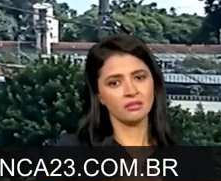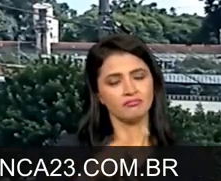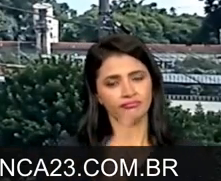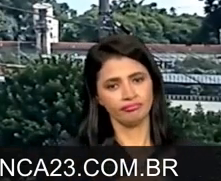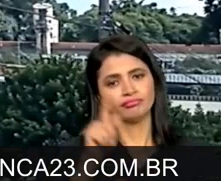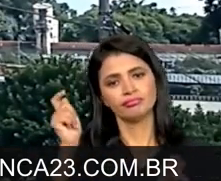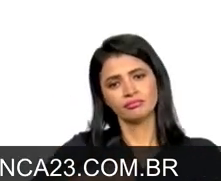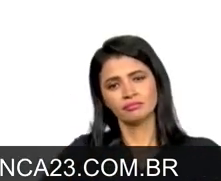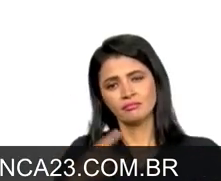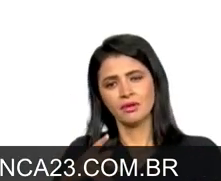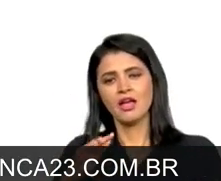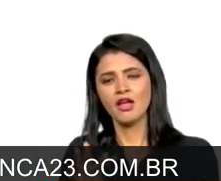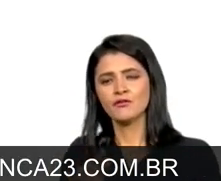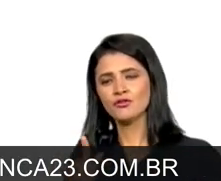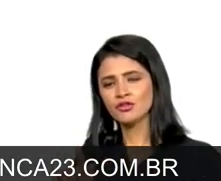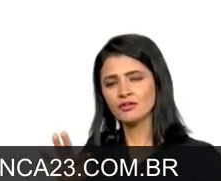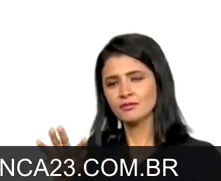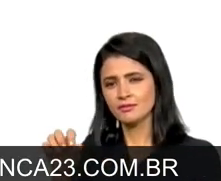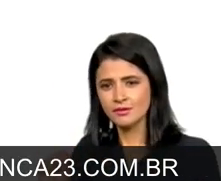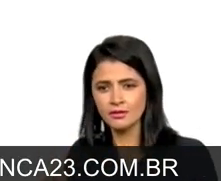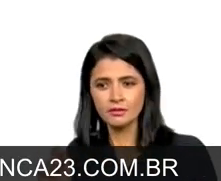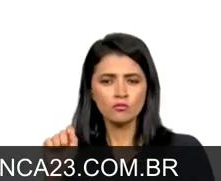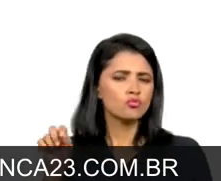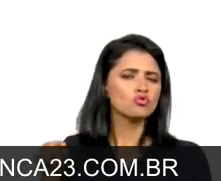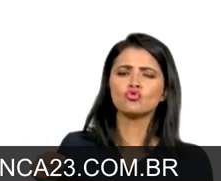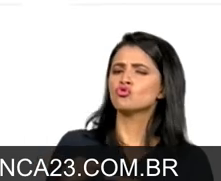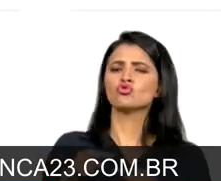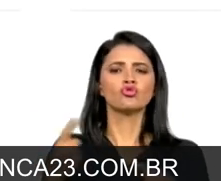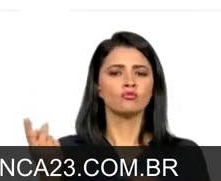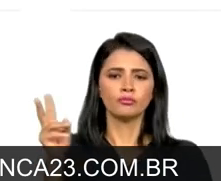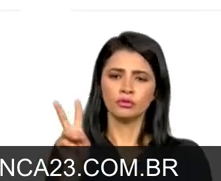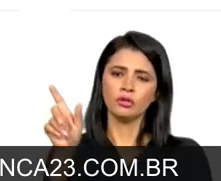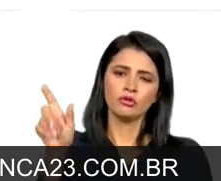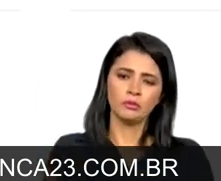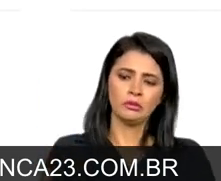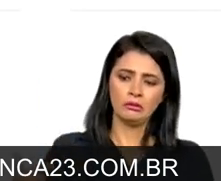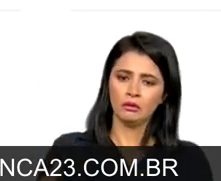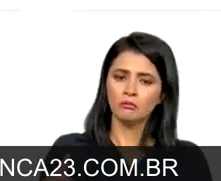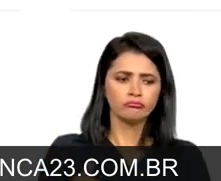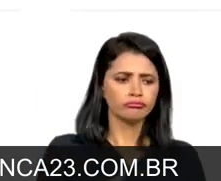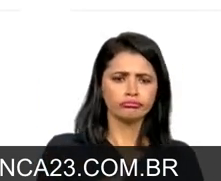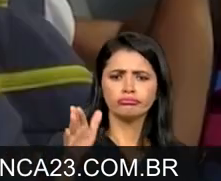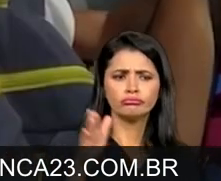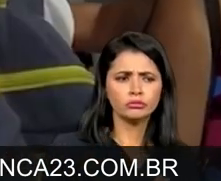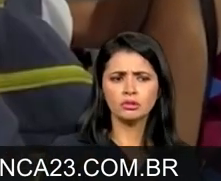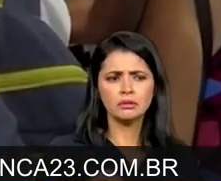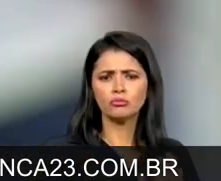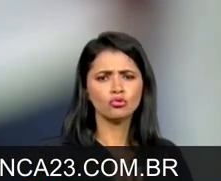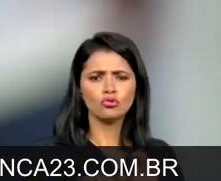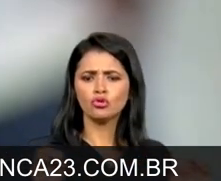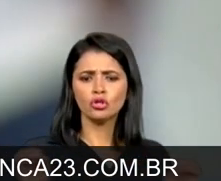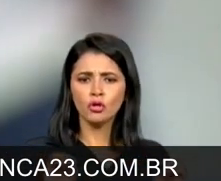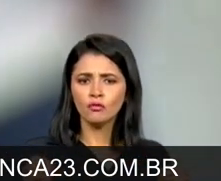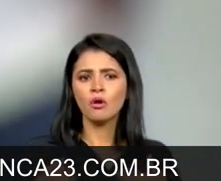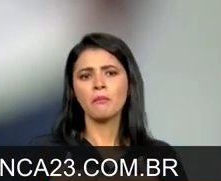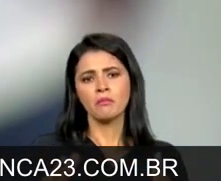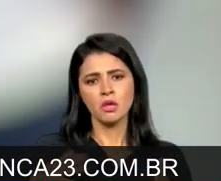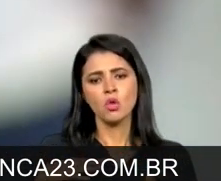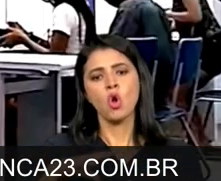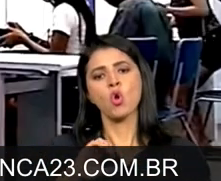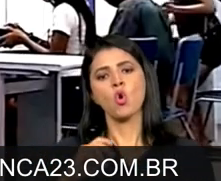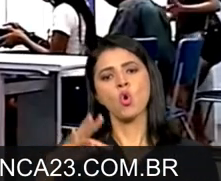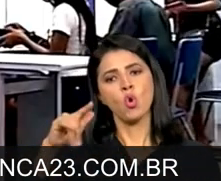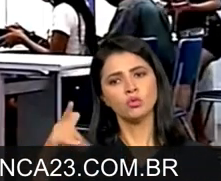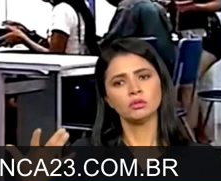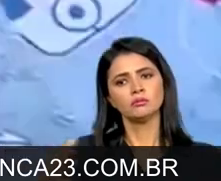do FGTS, criado com o objetivo de proteger o trabalhador demitido sem justa causa mediante a abertura de uma conta vinculada